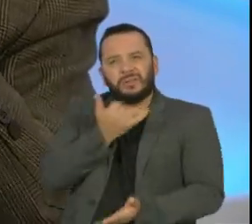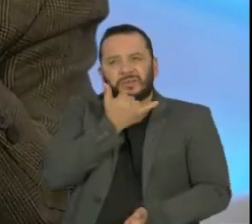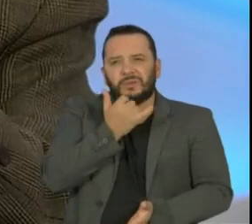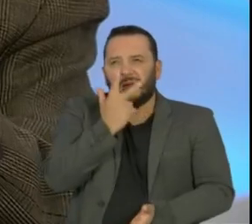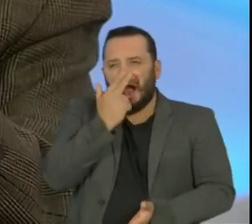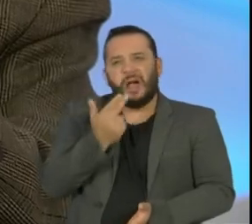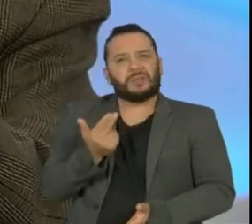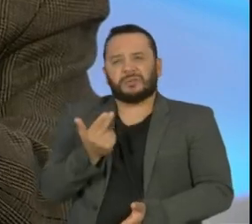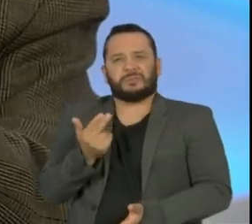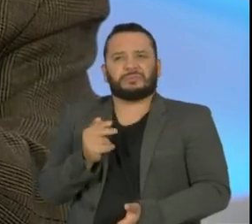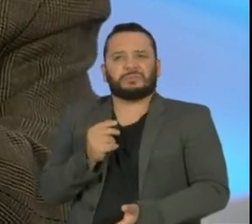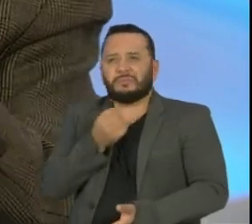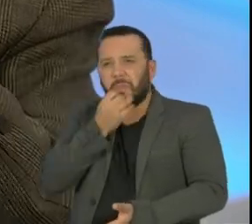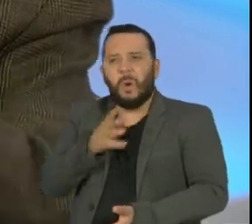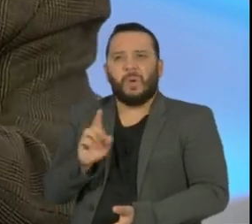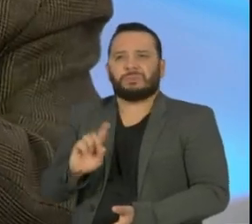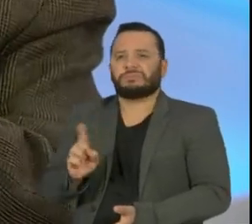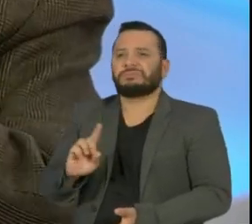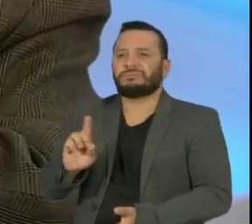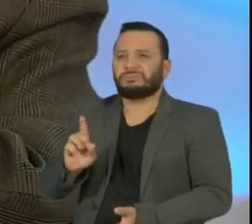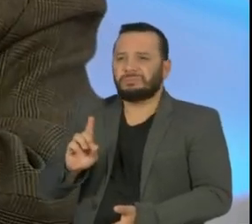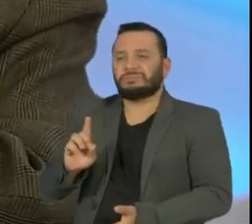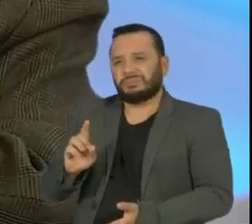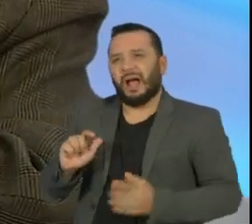potencial de encaminhamento com ação do brasil